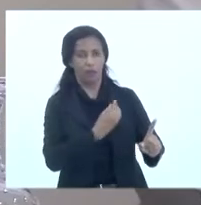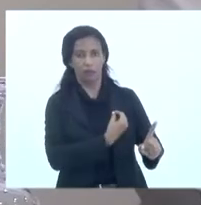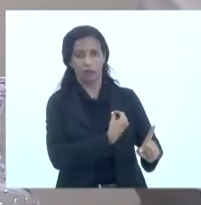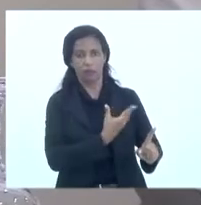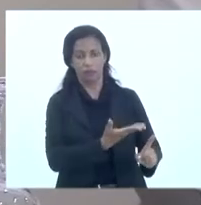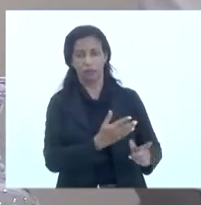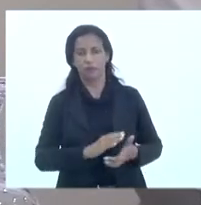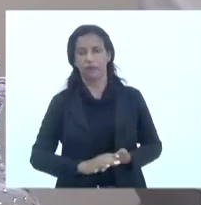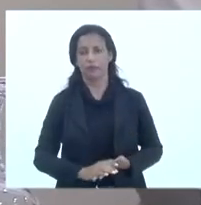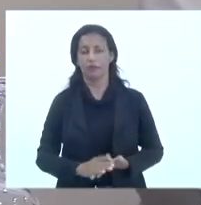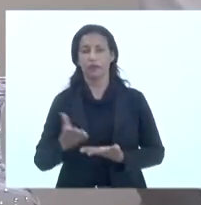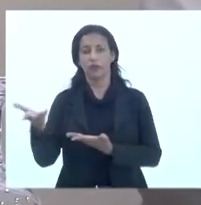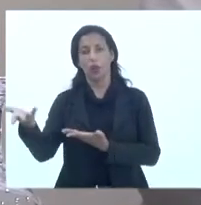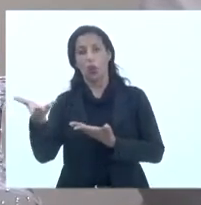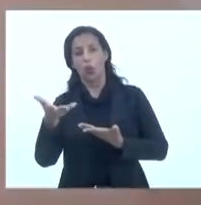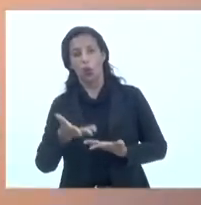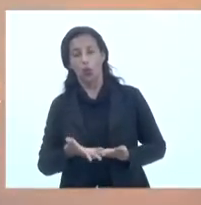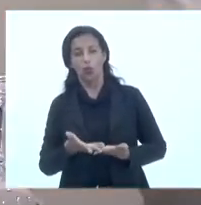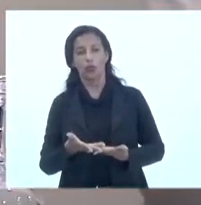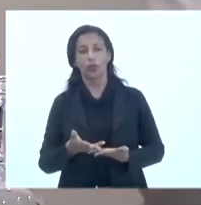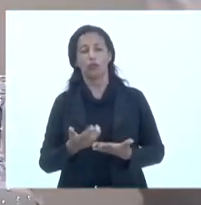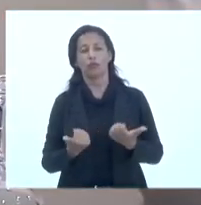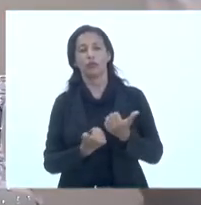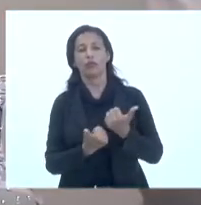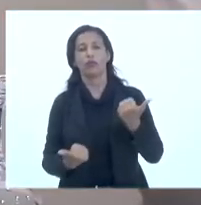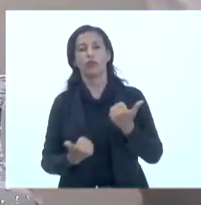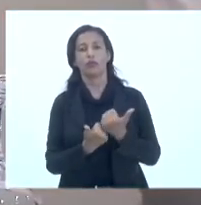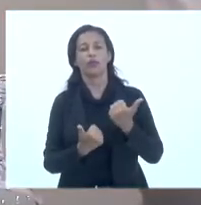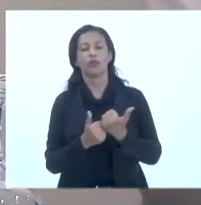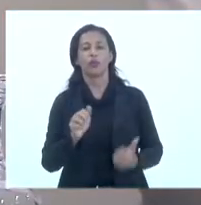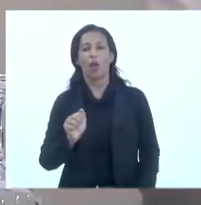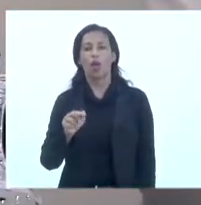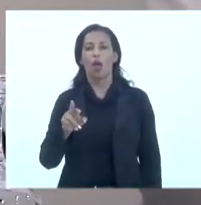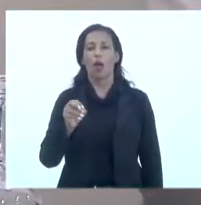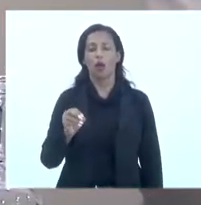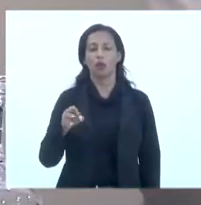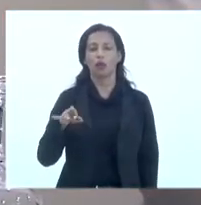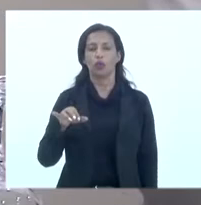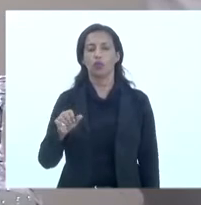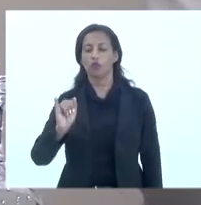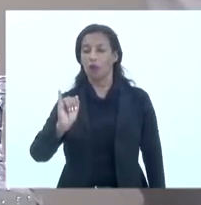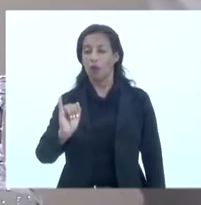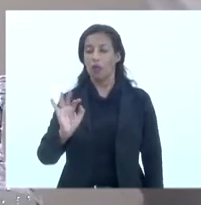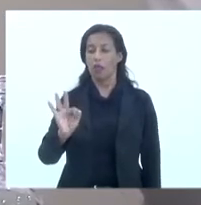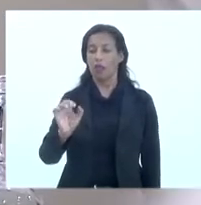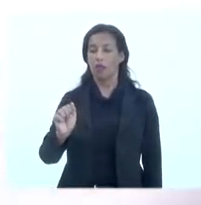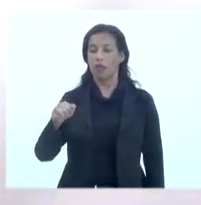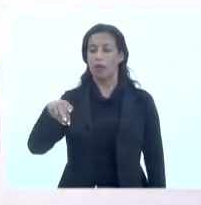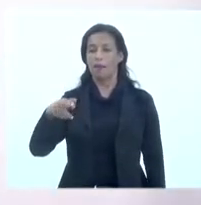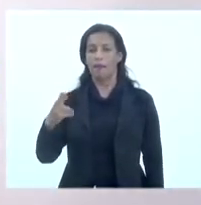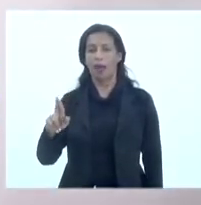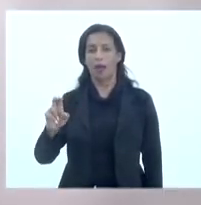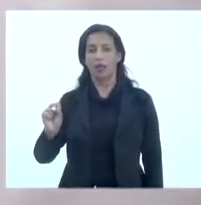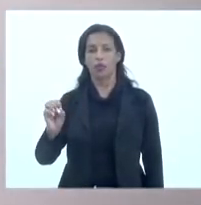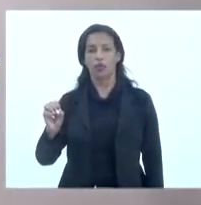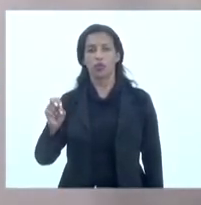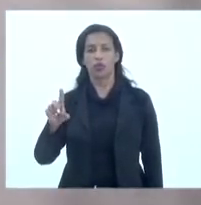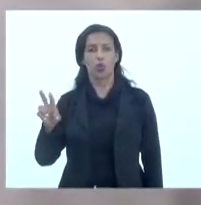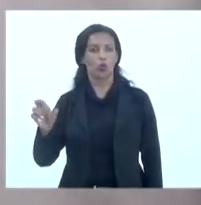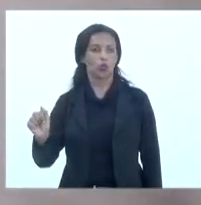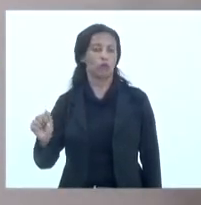Então, convido para falar o vice-presidente do Cluster Automotivo do Sul Fluminense, senhor Itamar de Souza. O senhor